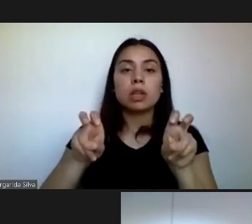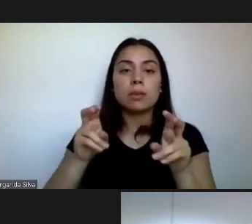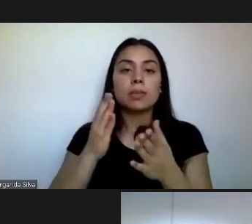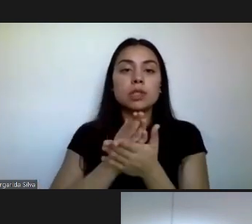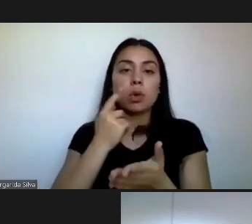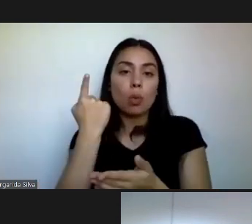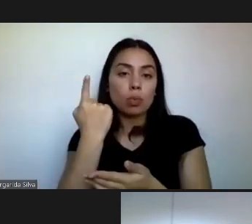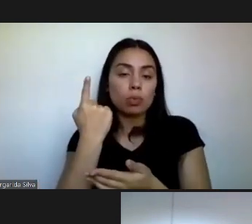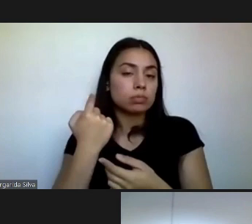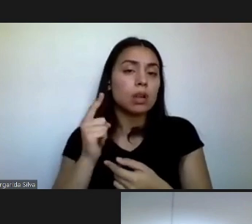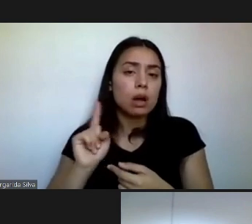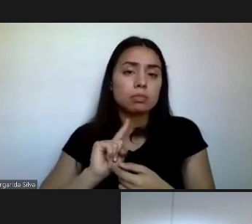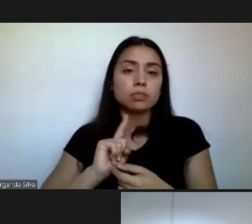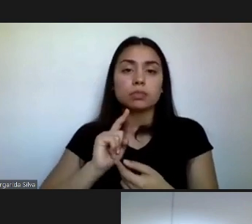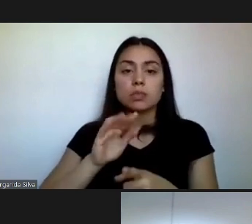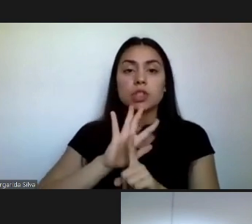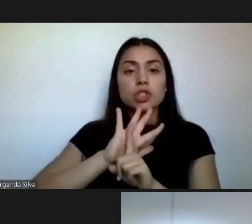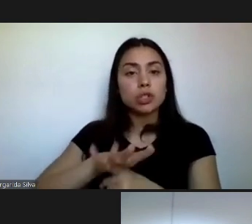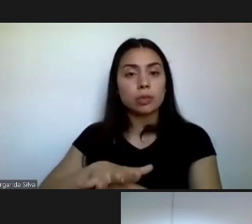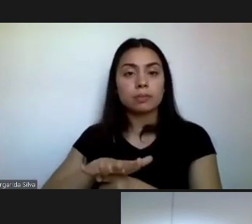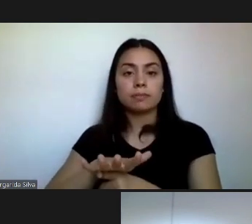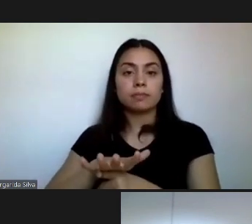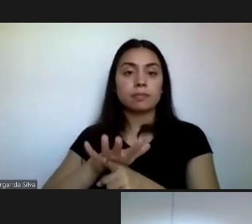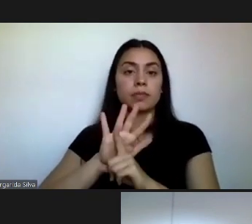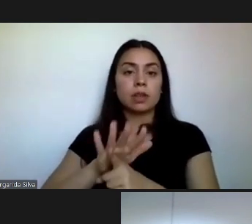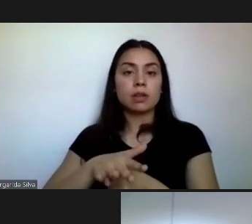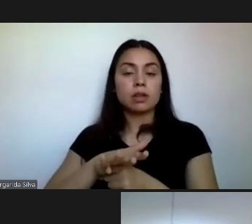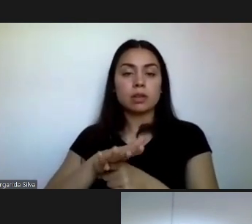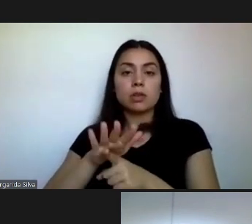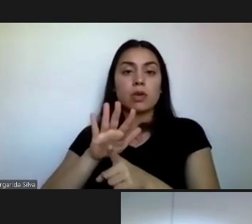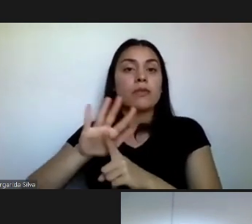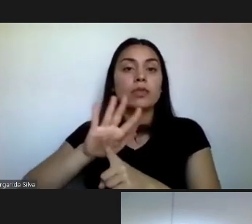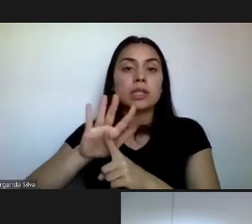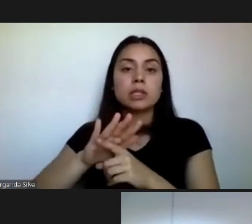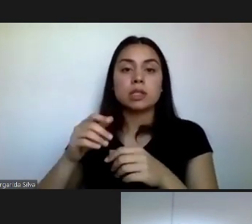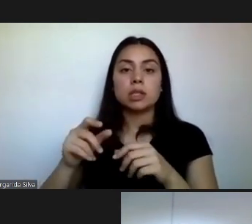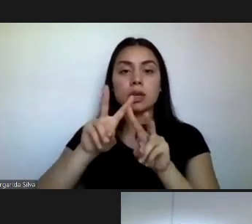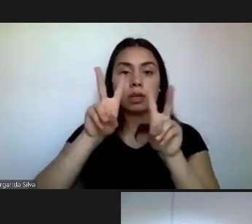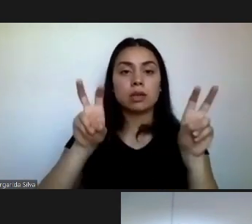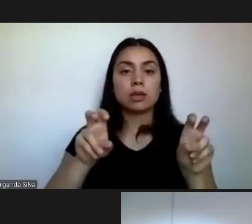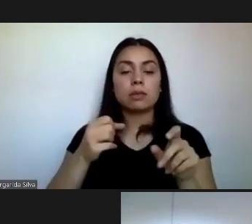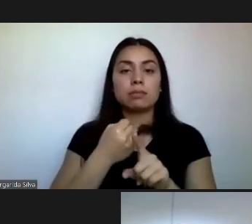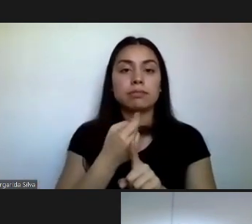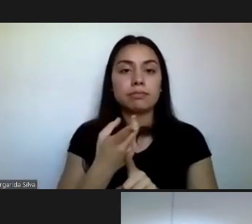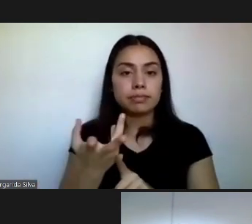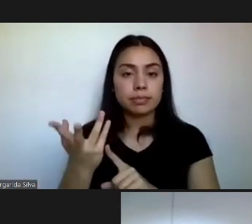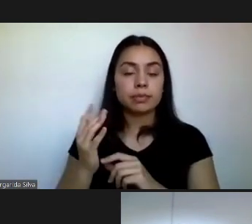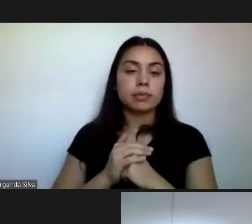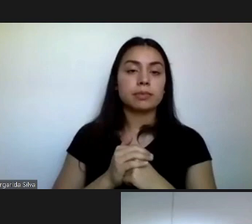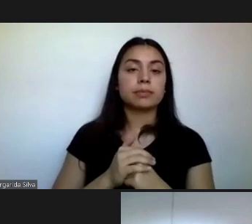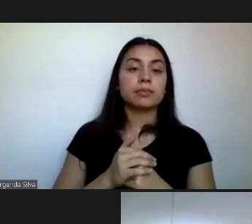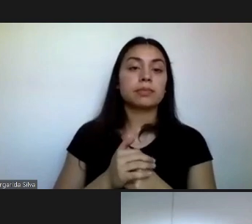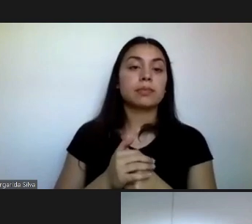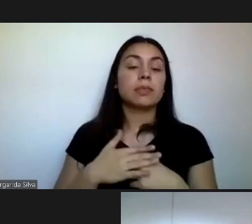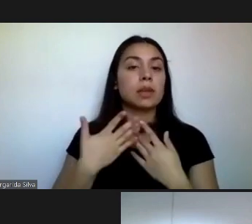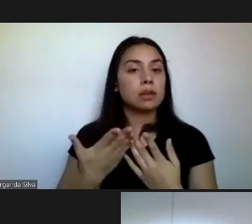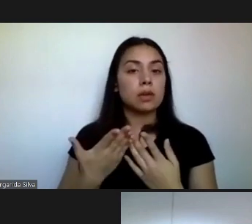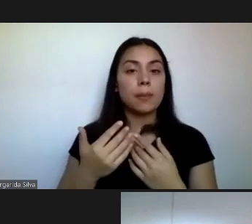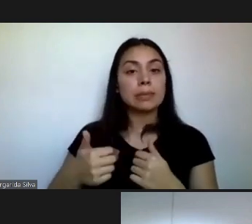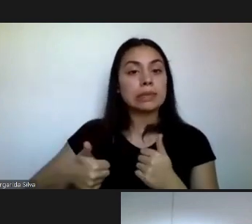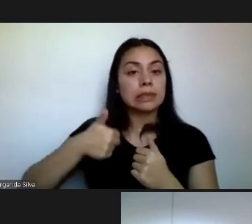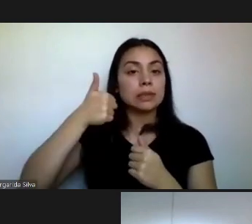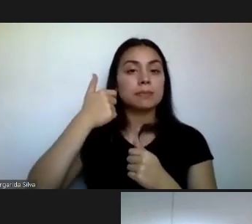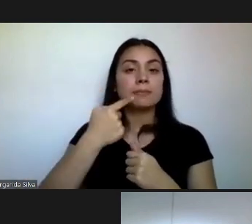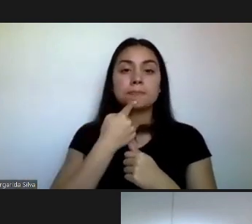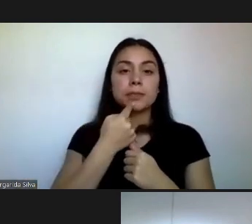perceber as realidades específicas quando introduzimos outras áreas, não é? Esta ideia da interseccionalidade, mas acho que acima de tudo percebemos